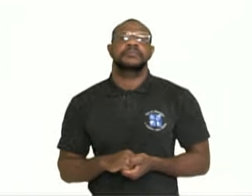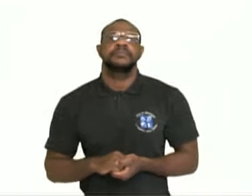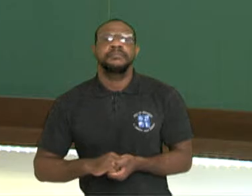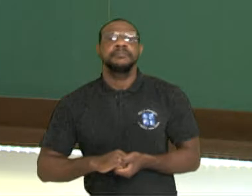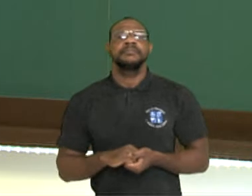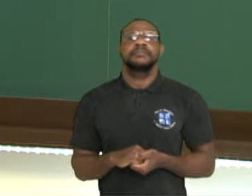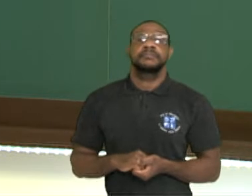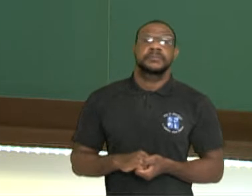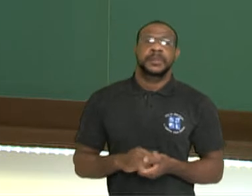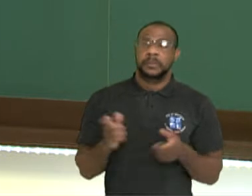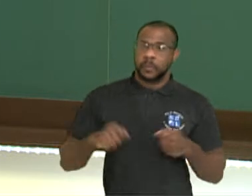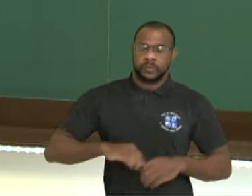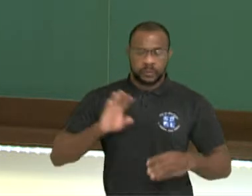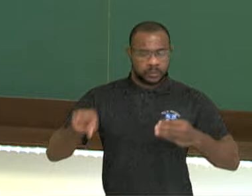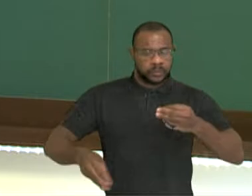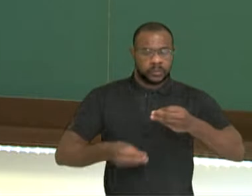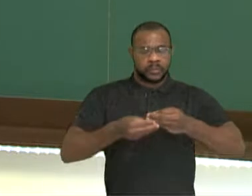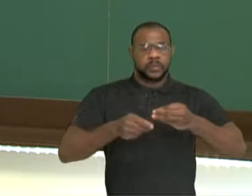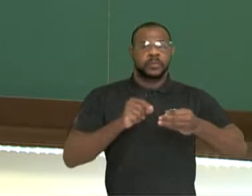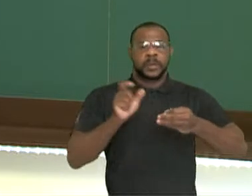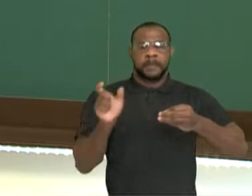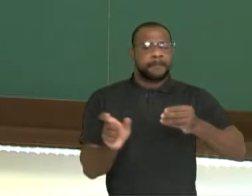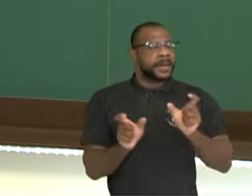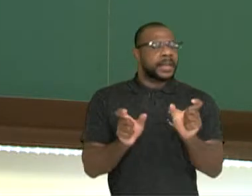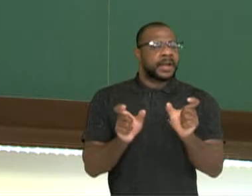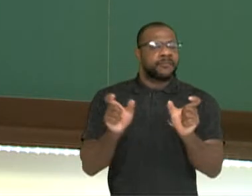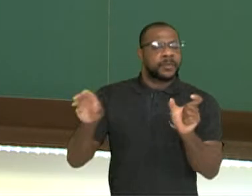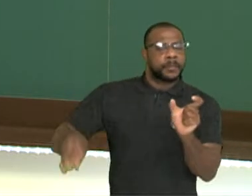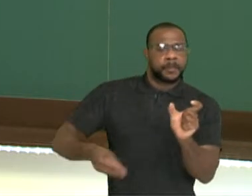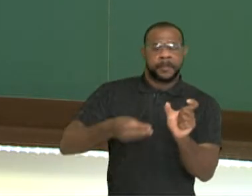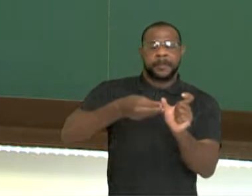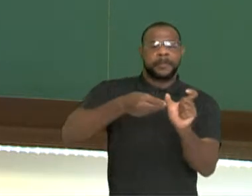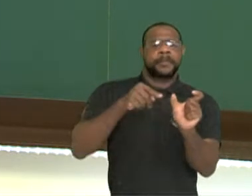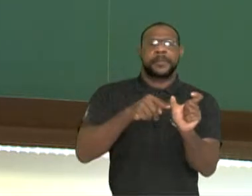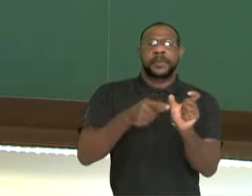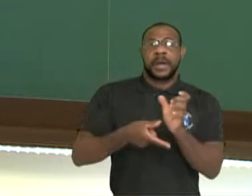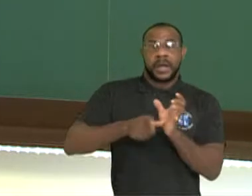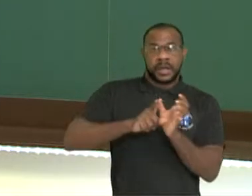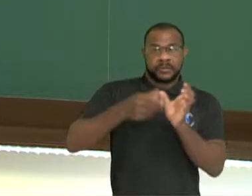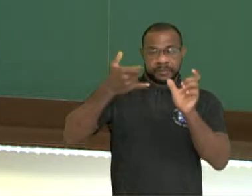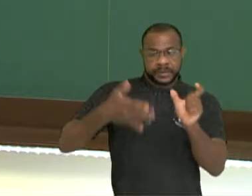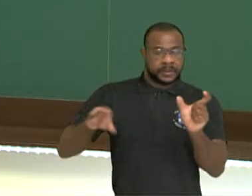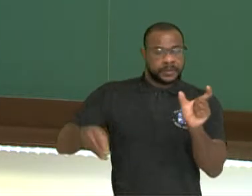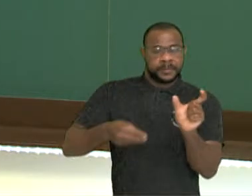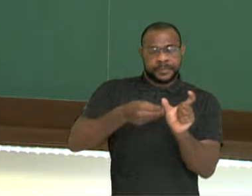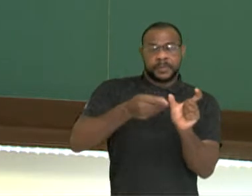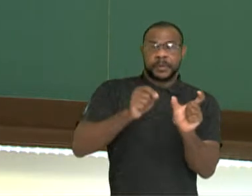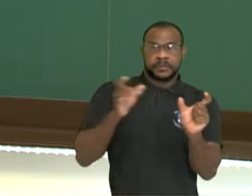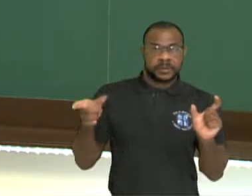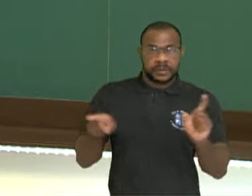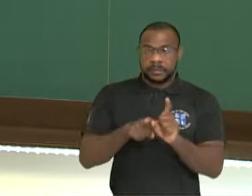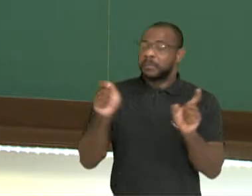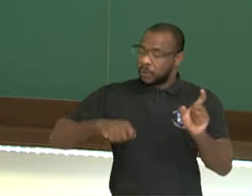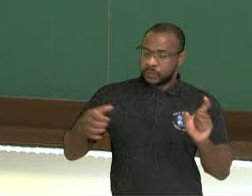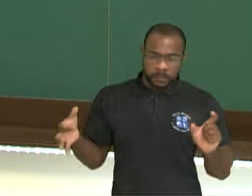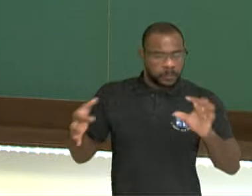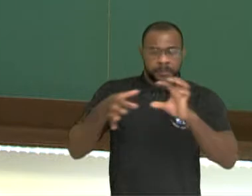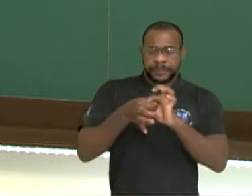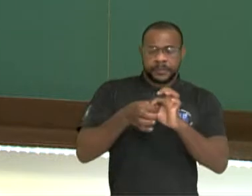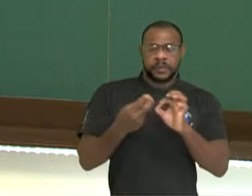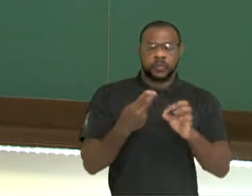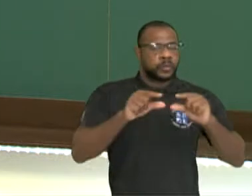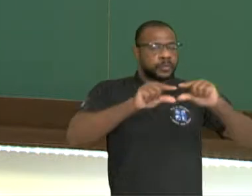podem complementar uma palavra que foi dito anteriormente, ou pode fazer uma ligação entre duas